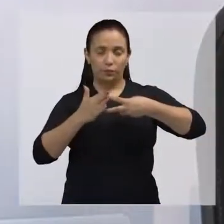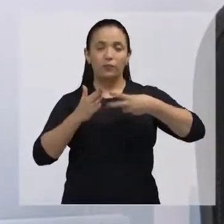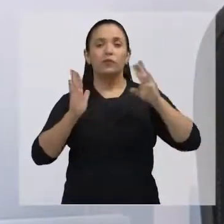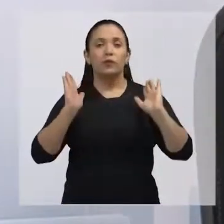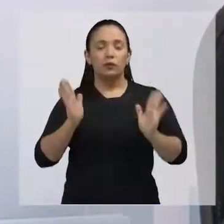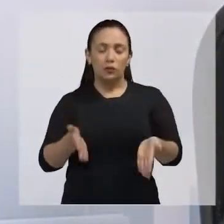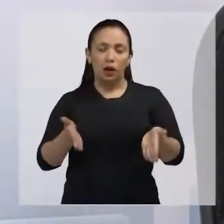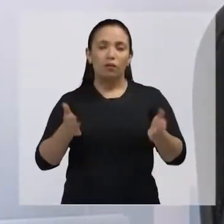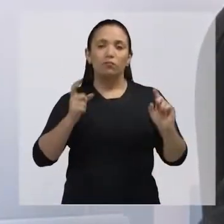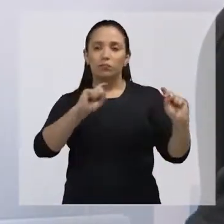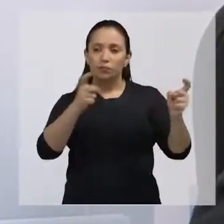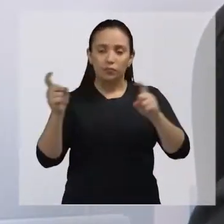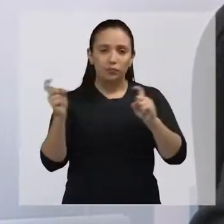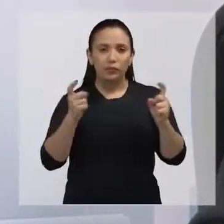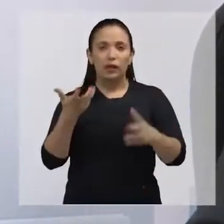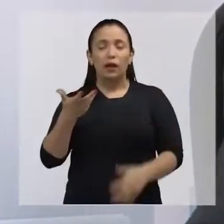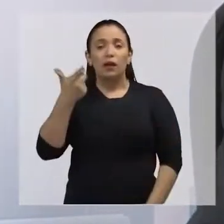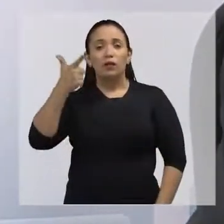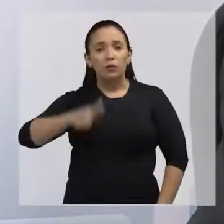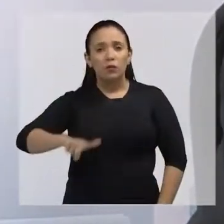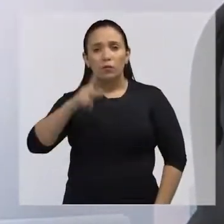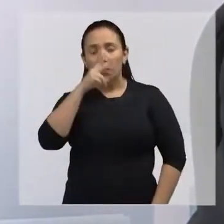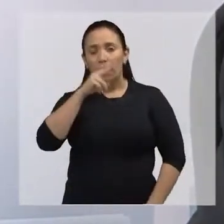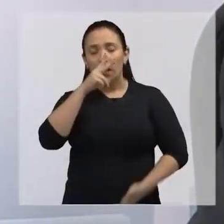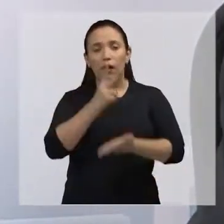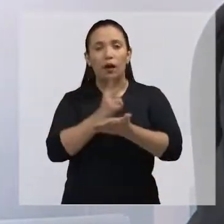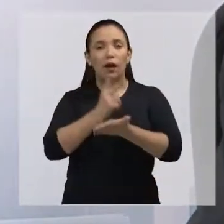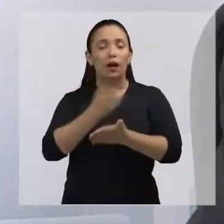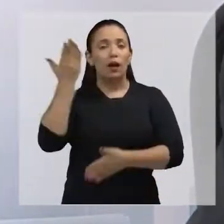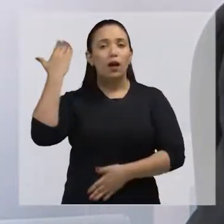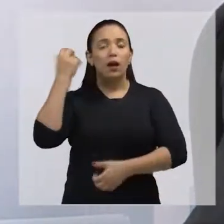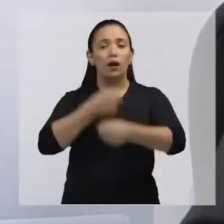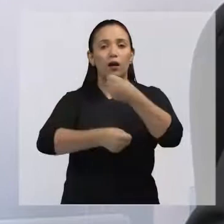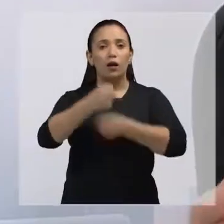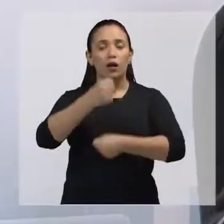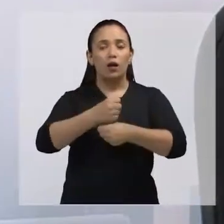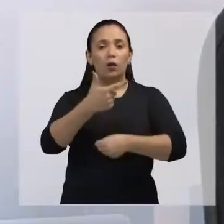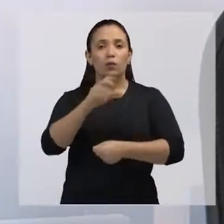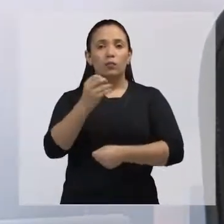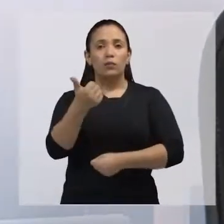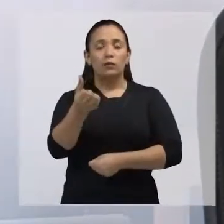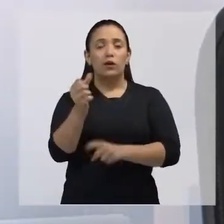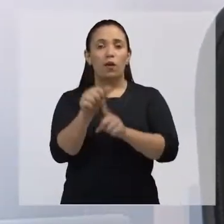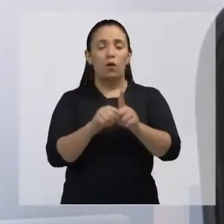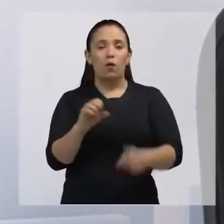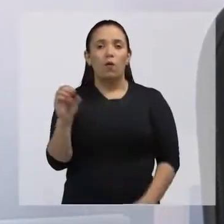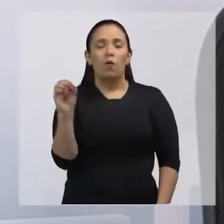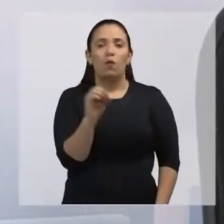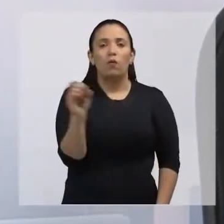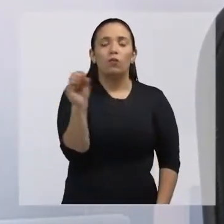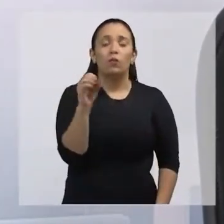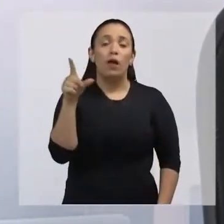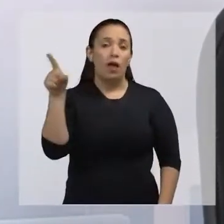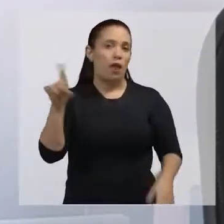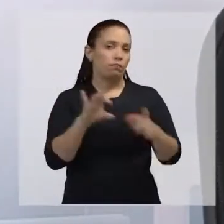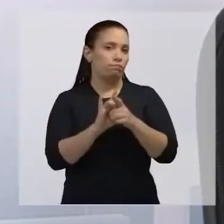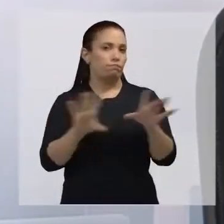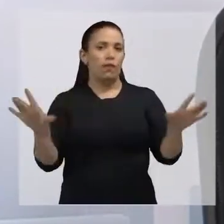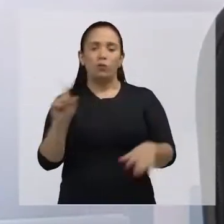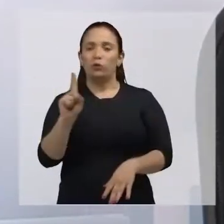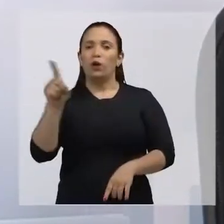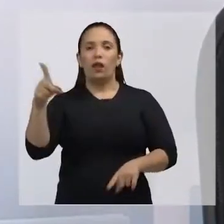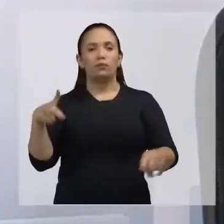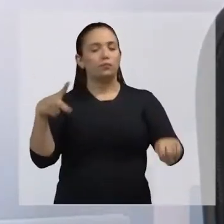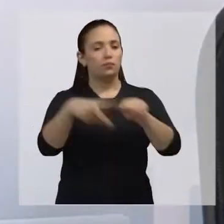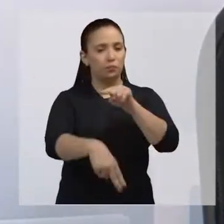tinha sido decidido no plenário em outubro de 2016. Ela um ano atrás, né? literalmente não permitiu e colocou